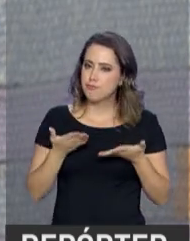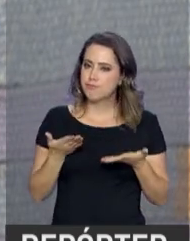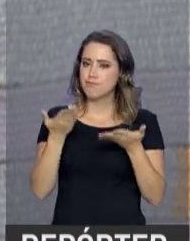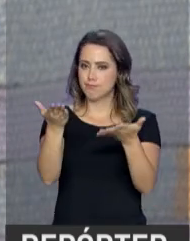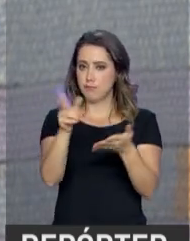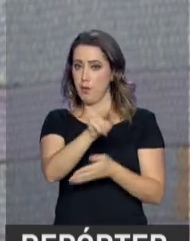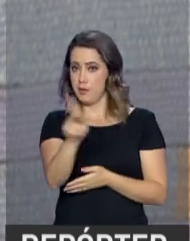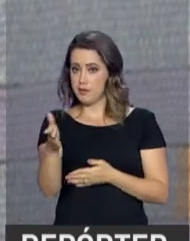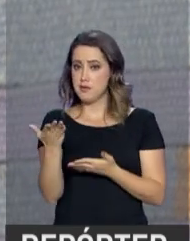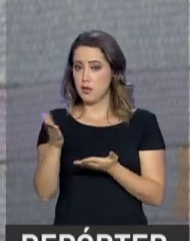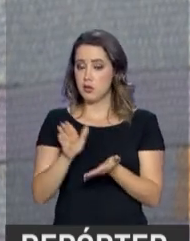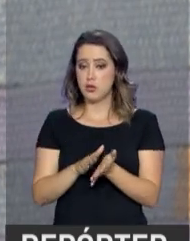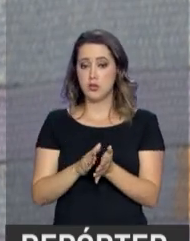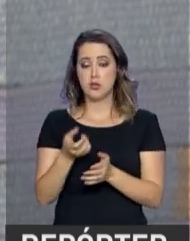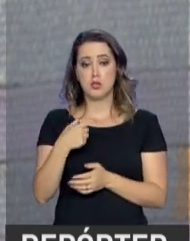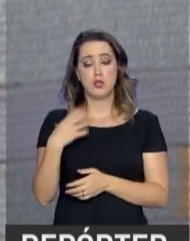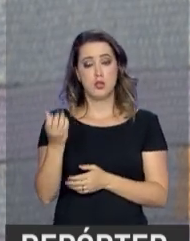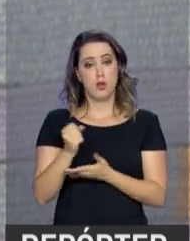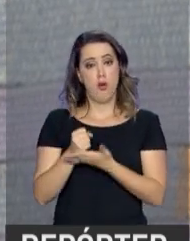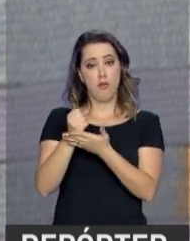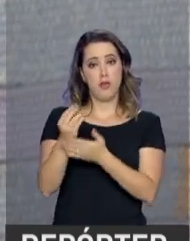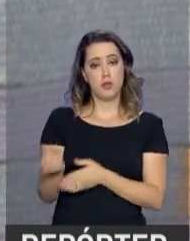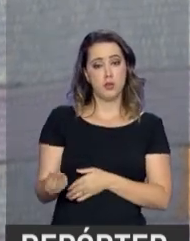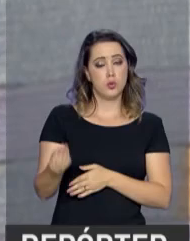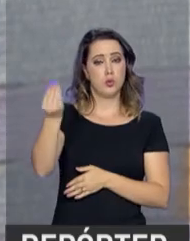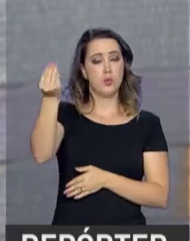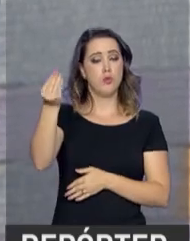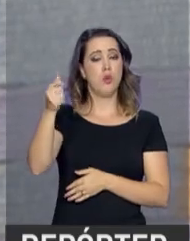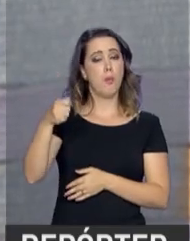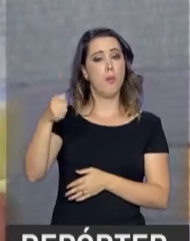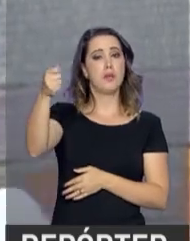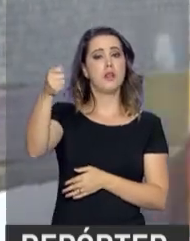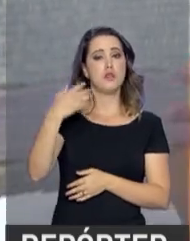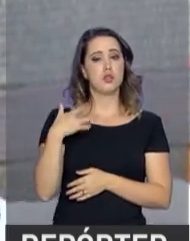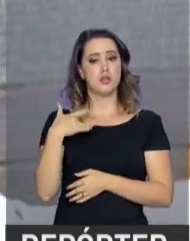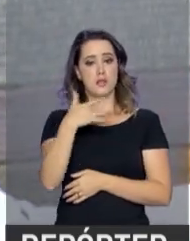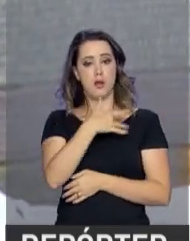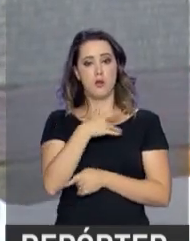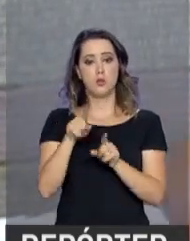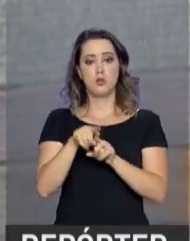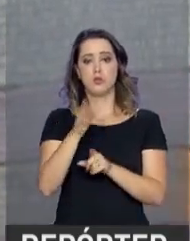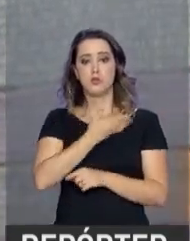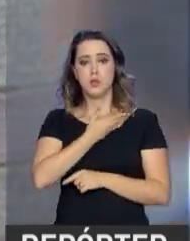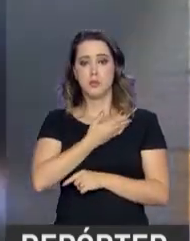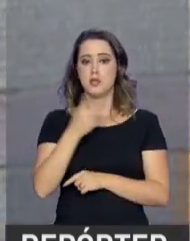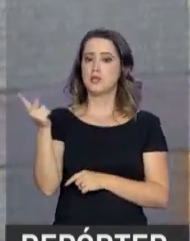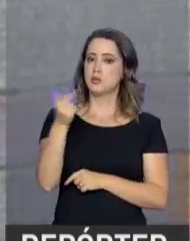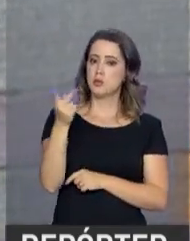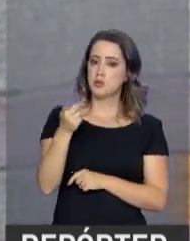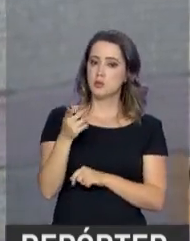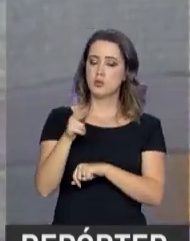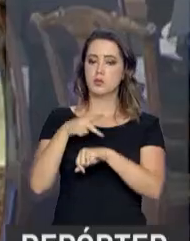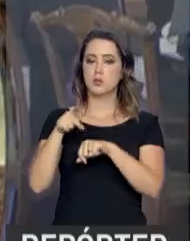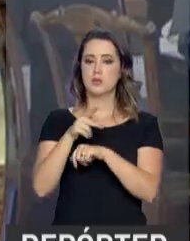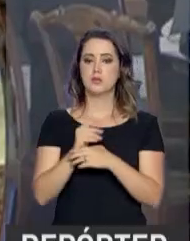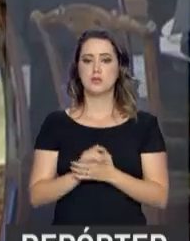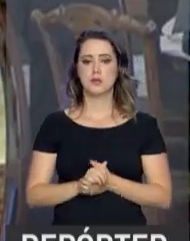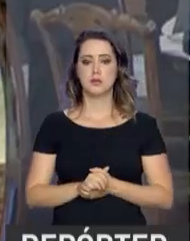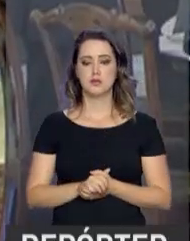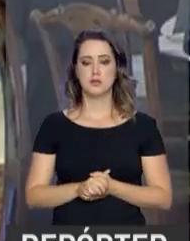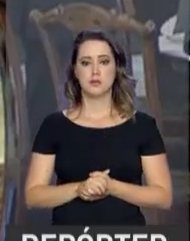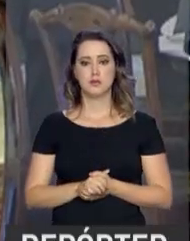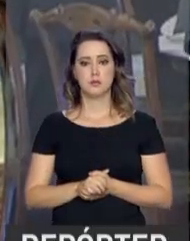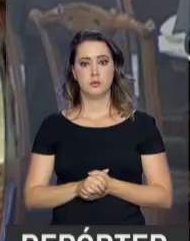que proponho um brinde à saúde do presidente e amizade entre o brasil eu sou dinâmico